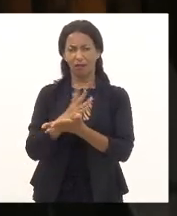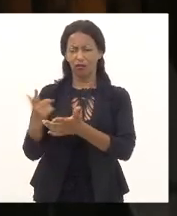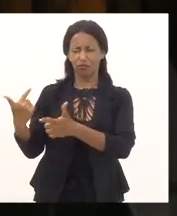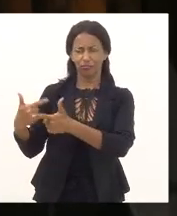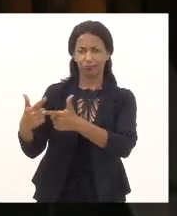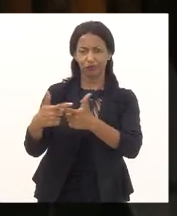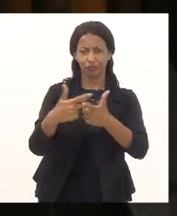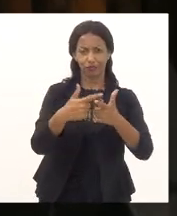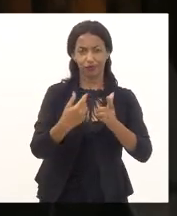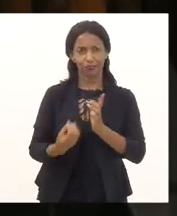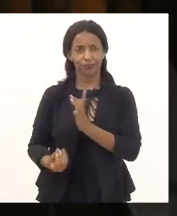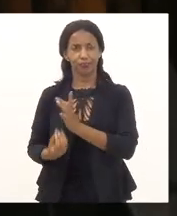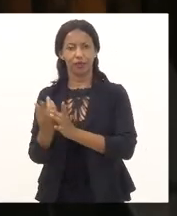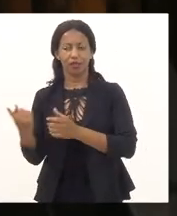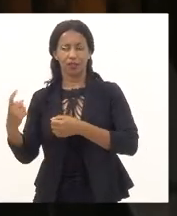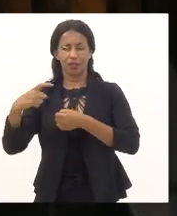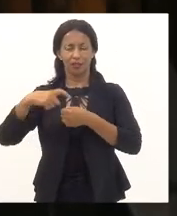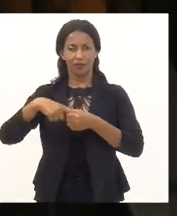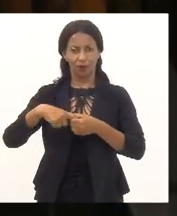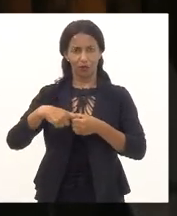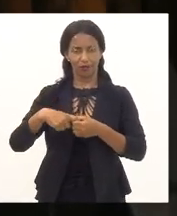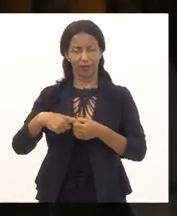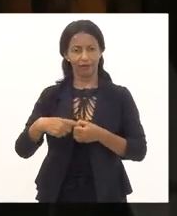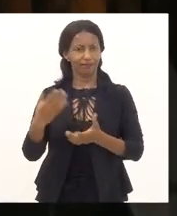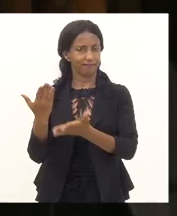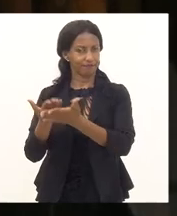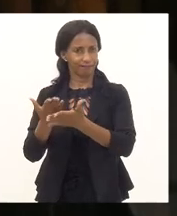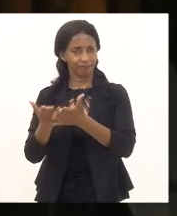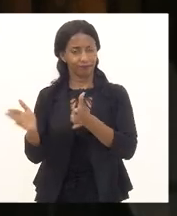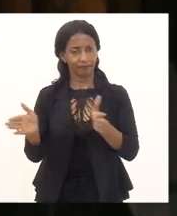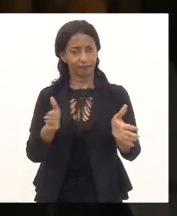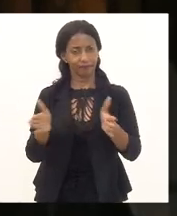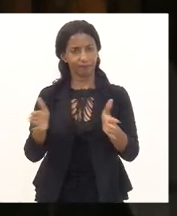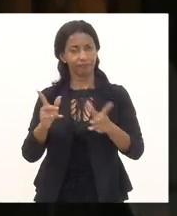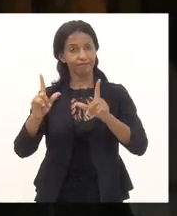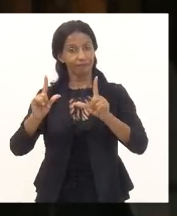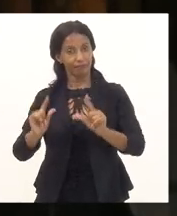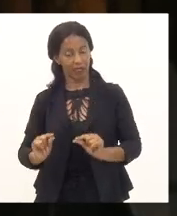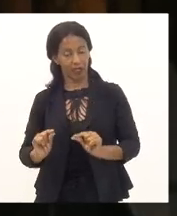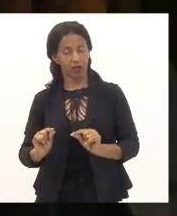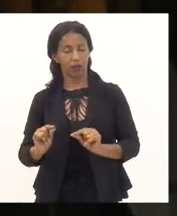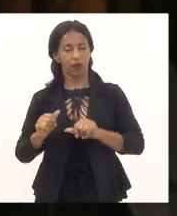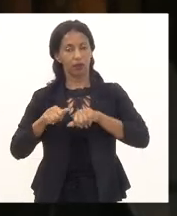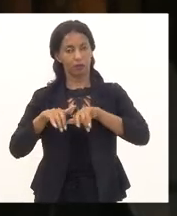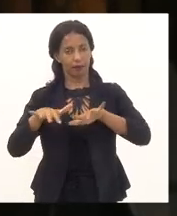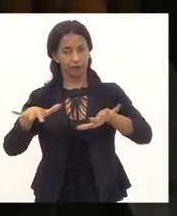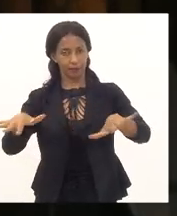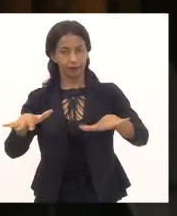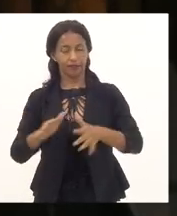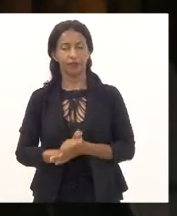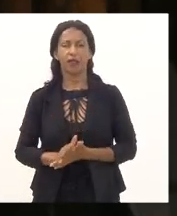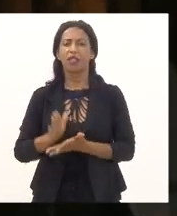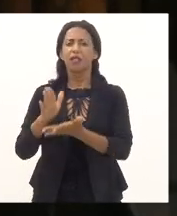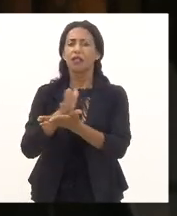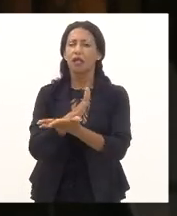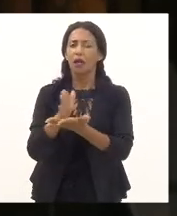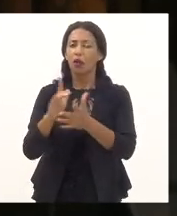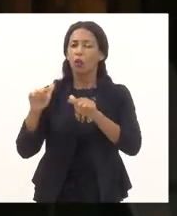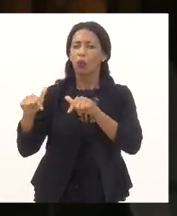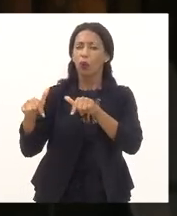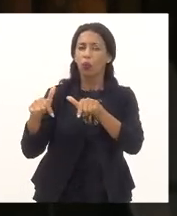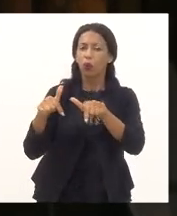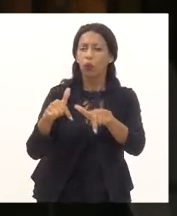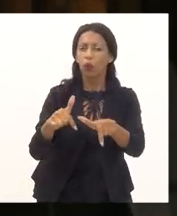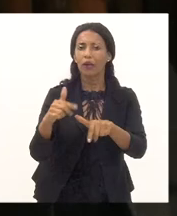gente está enfrentando nessa volta presencial, nesse período menos crítico da pandemia, e algumas ações que a